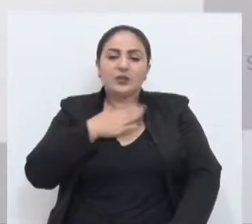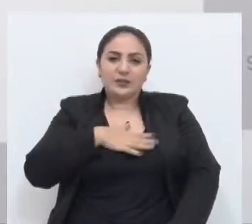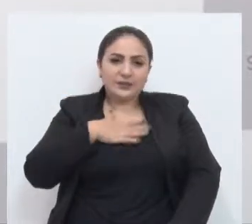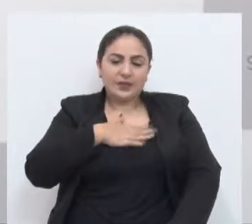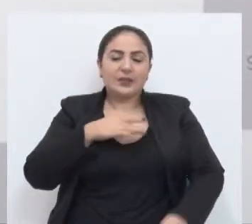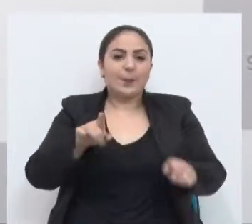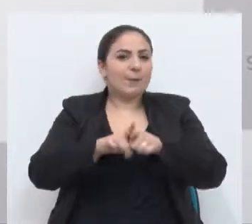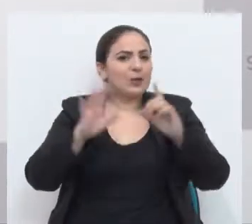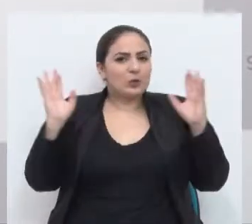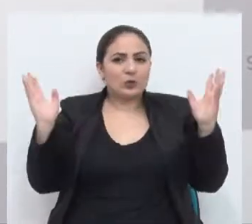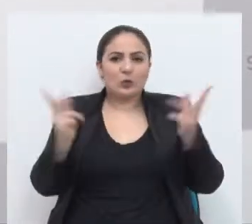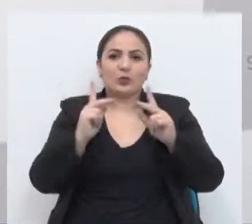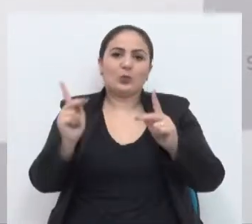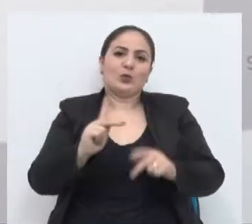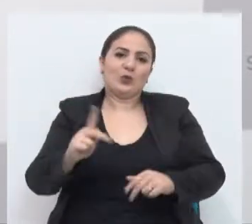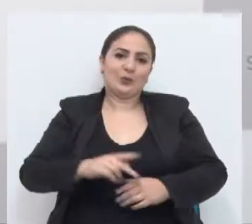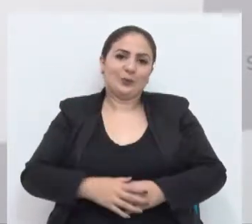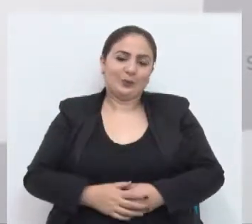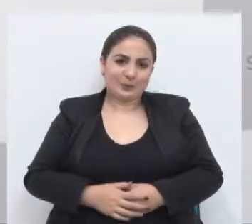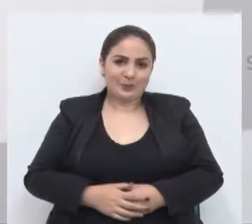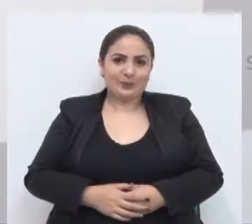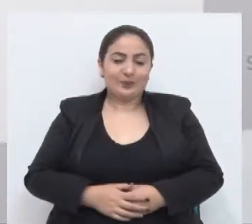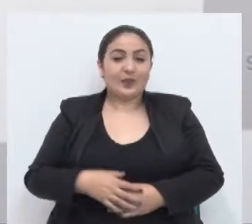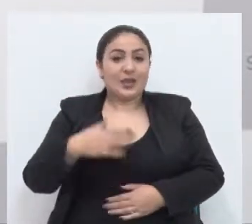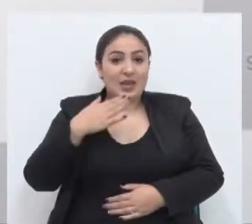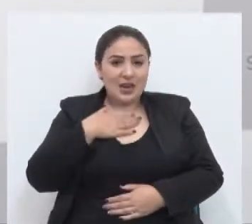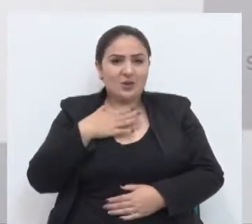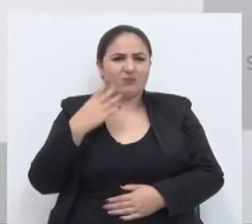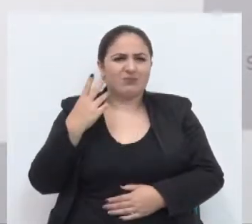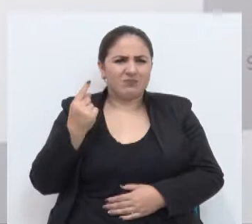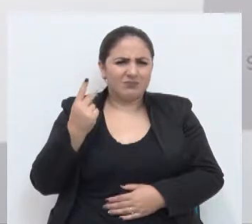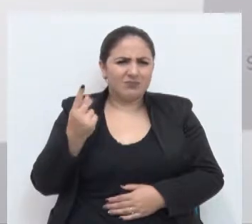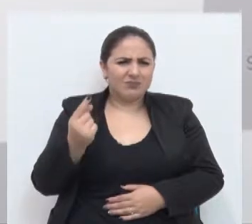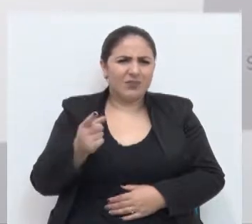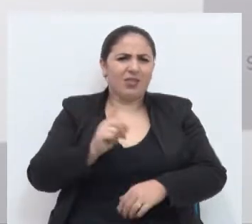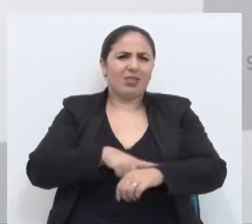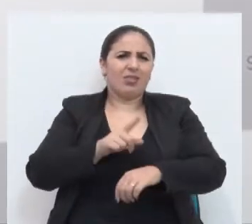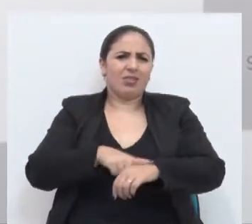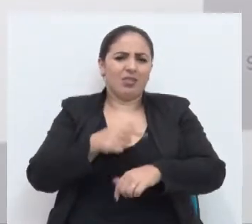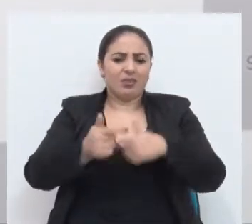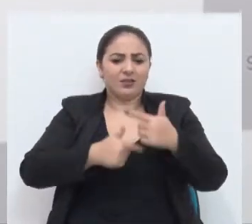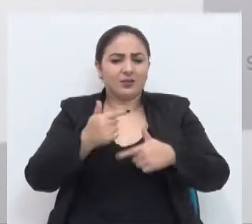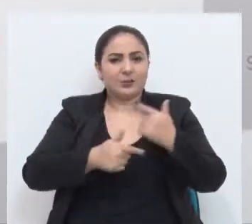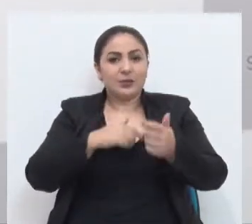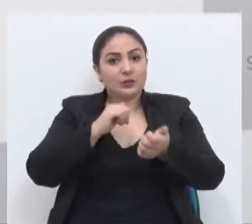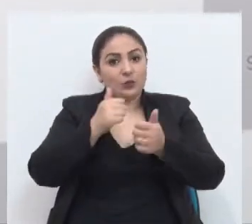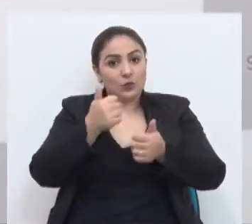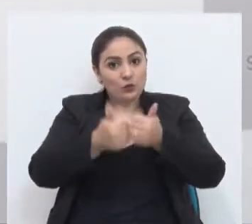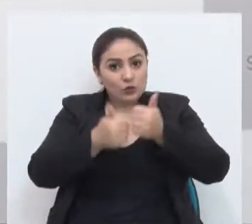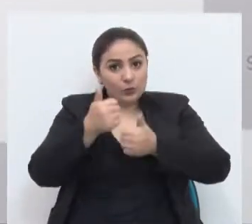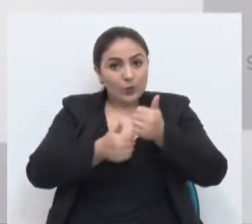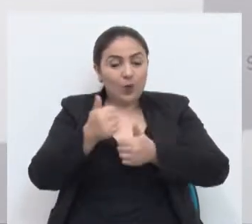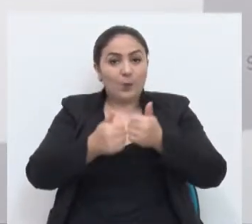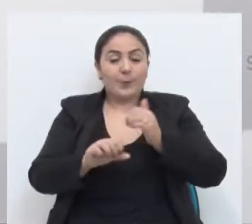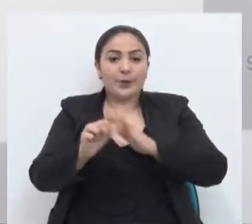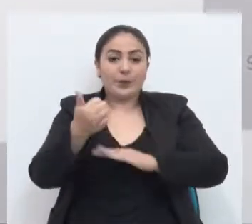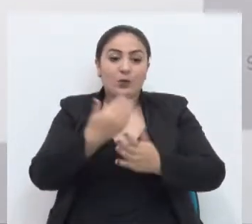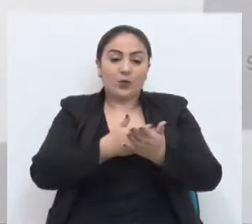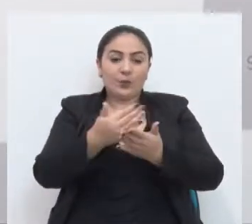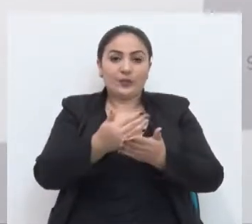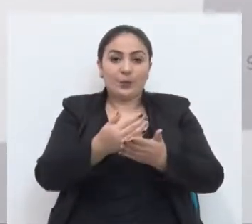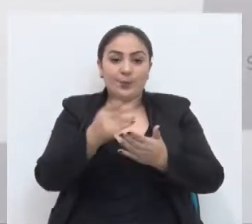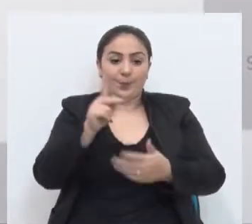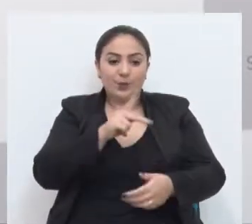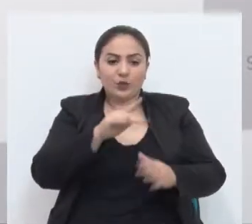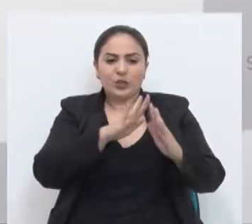isso aí vai para todos os professores. Eu estou há muito tempo trabalhando no futebol. Primeiro comecei